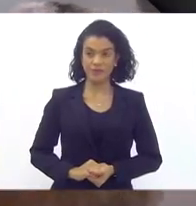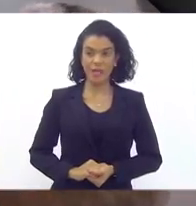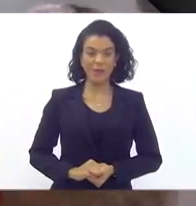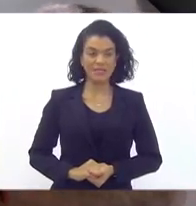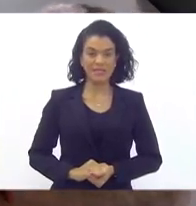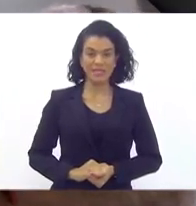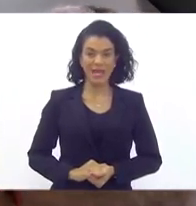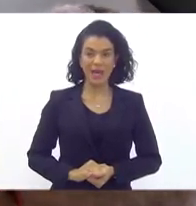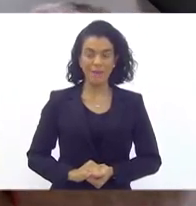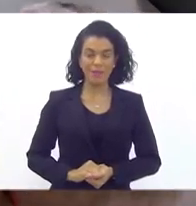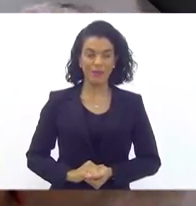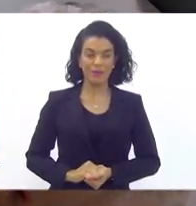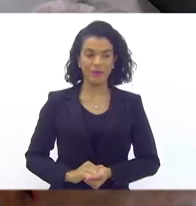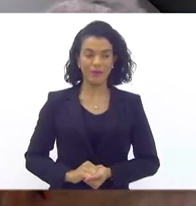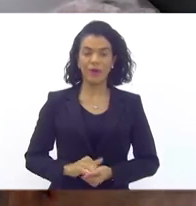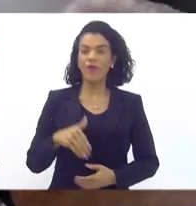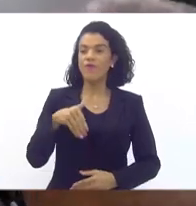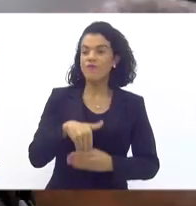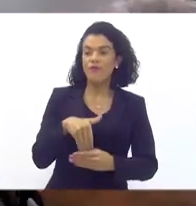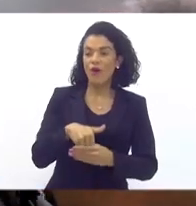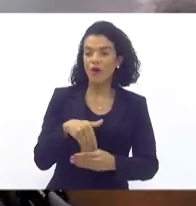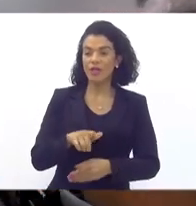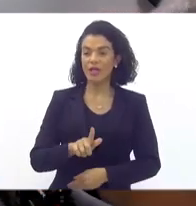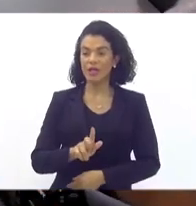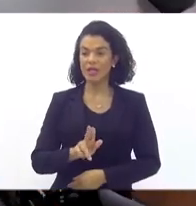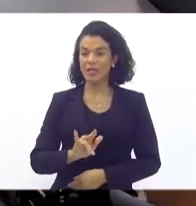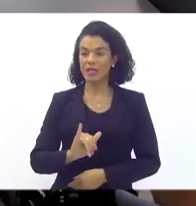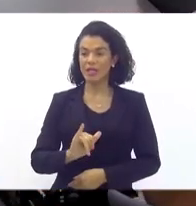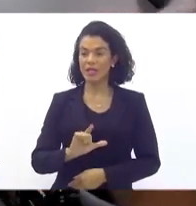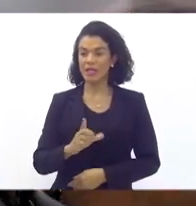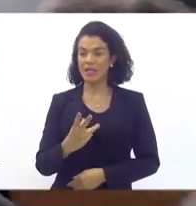como votam Deputado Guilherme